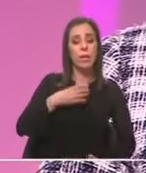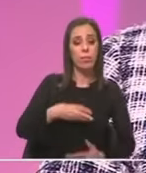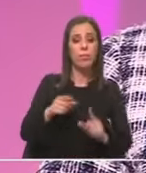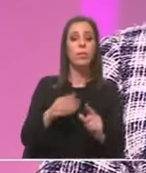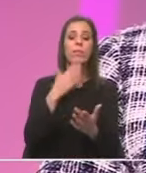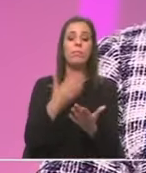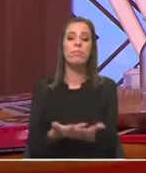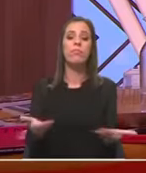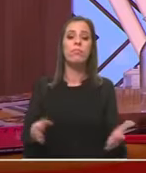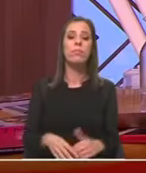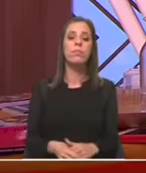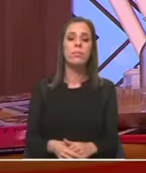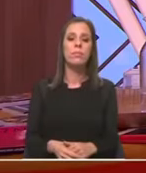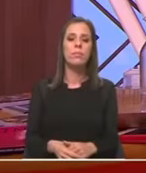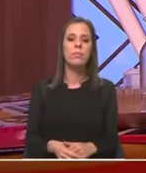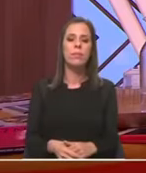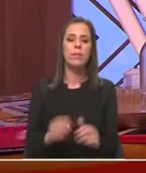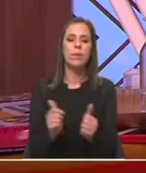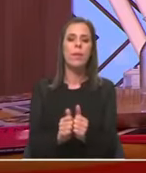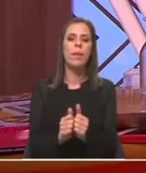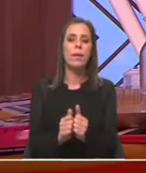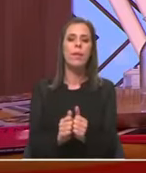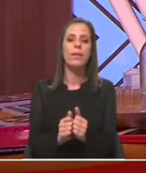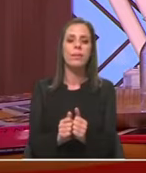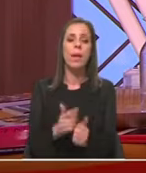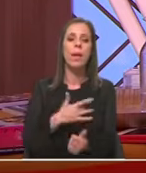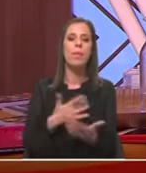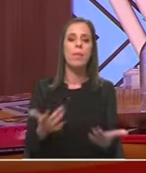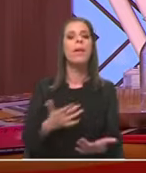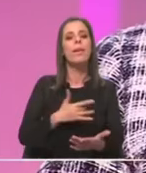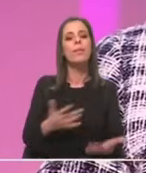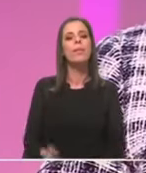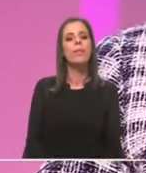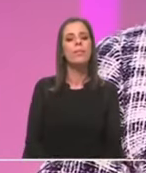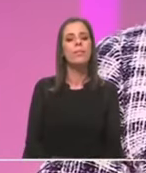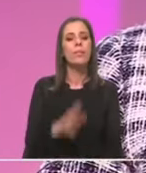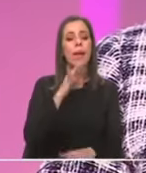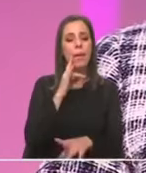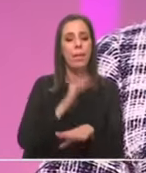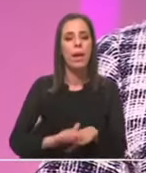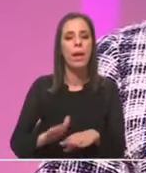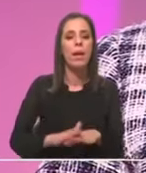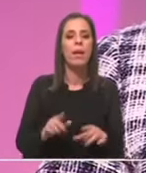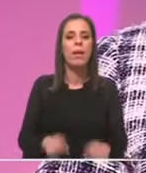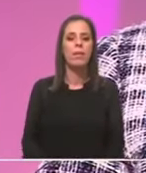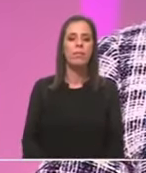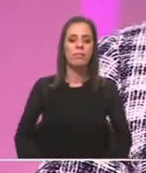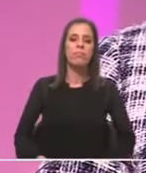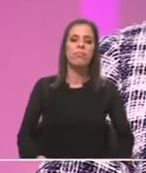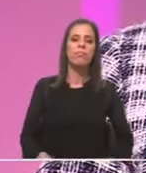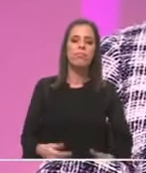e dá-lhe Companhia porque e amor e amor é uma mãe afetuosa eraa